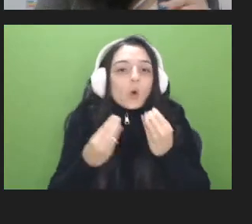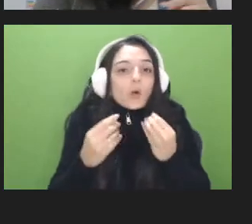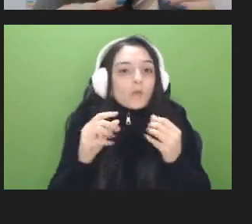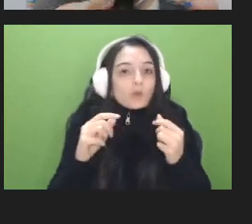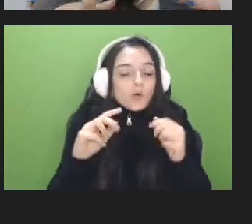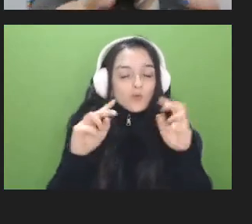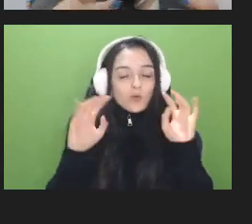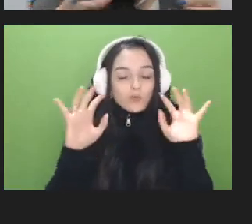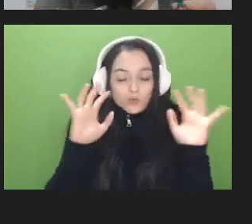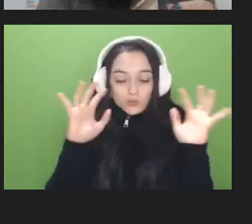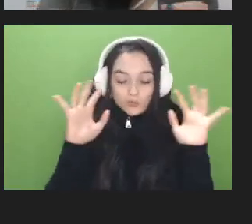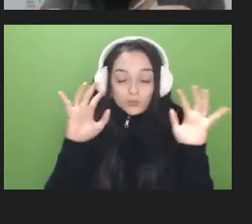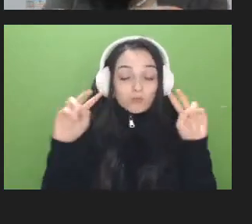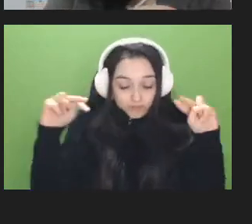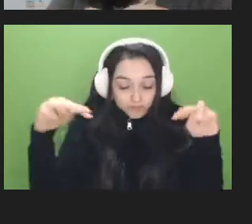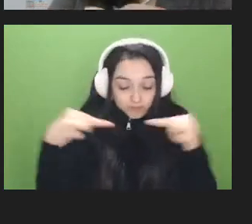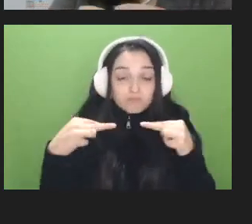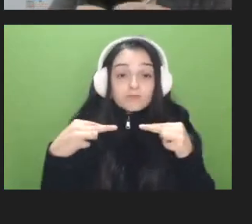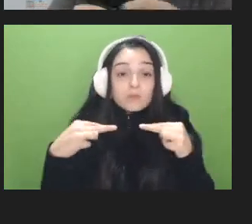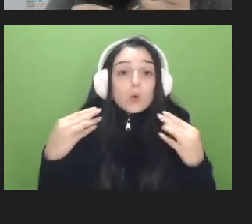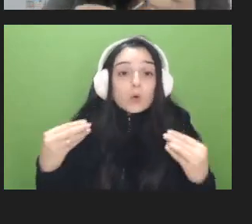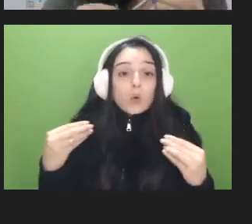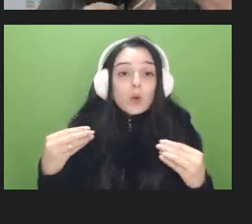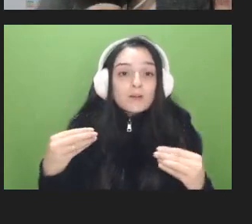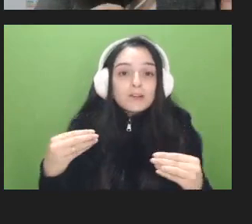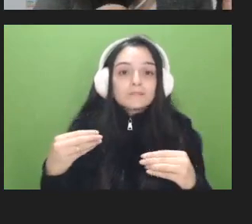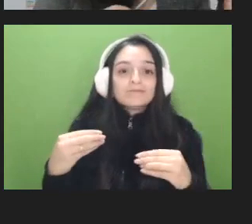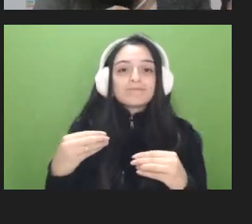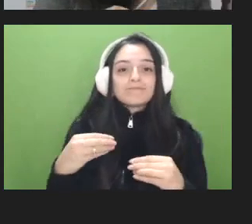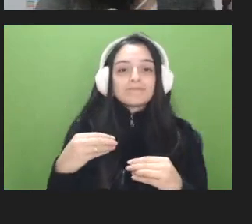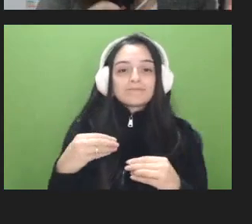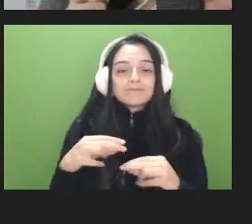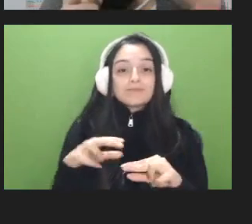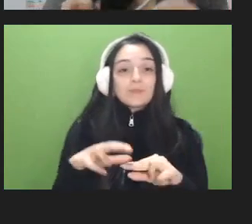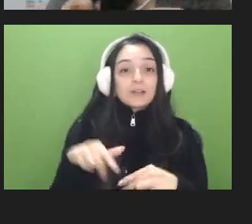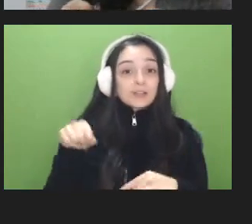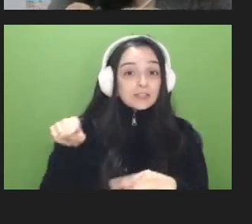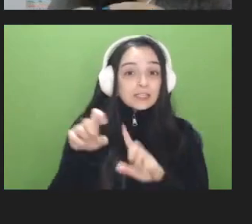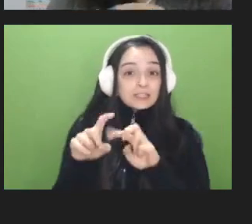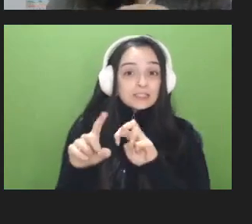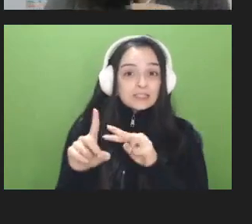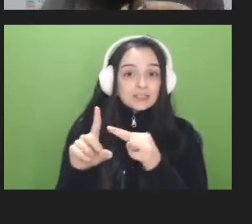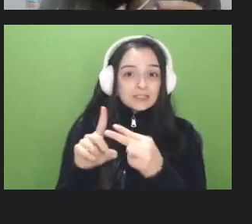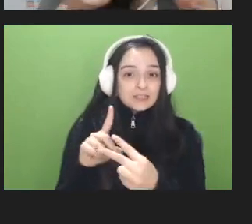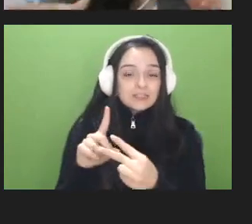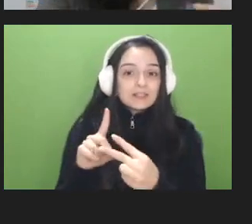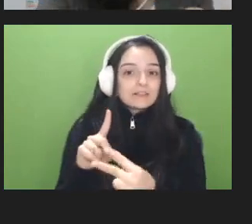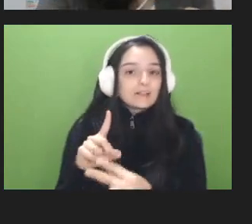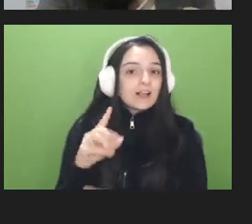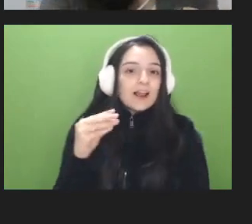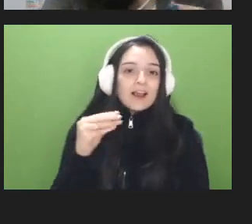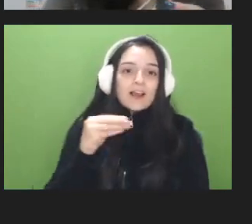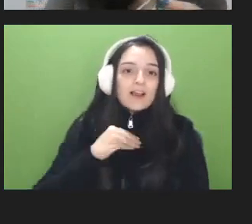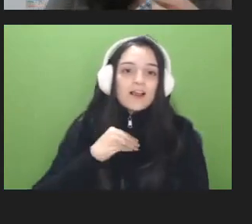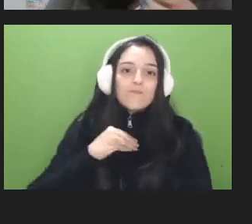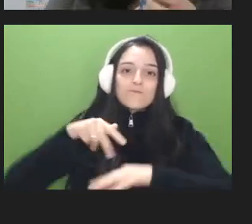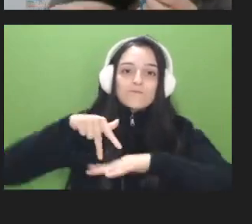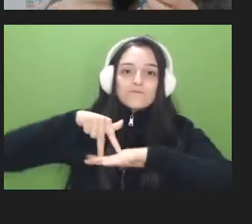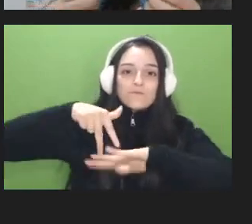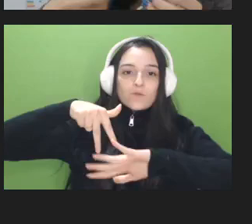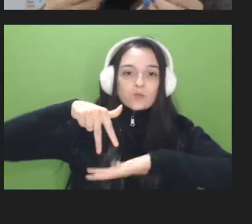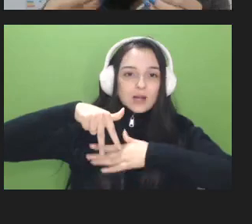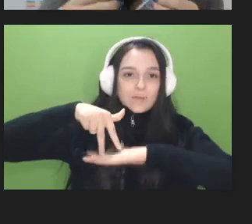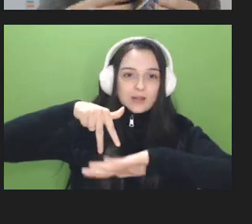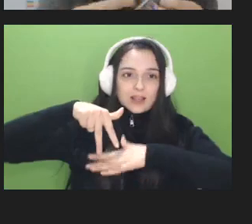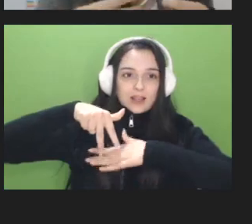Então, pensar nessa perspectiva implica pensar que vulnerabilidade e interdependência não são fraqueza, né? Elas